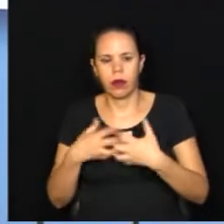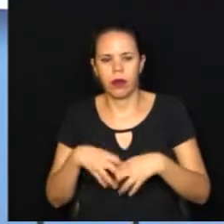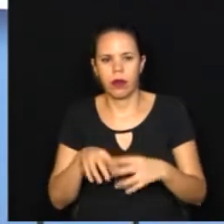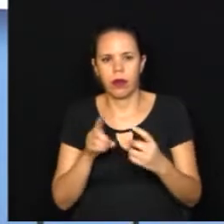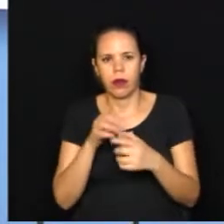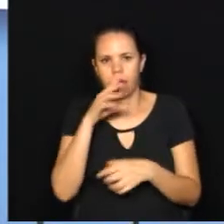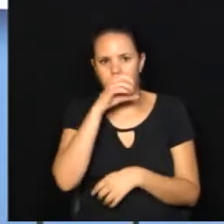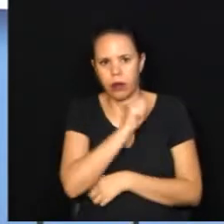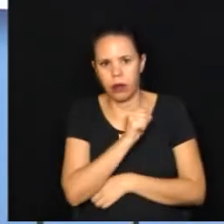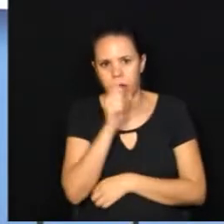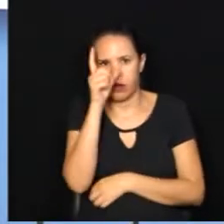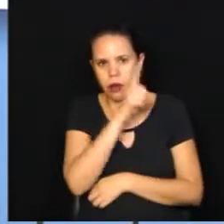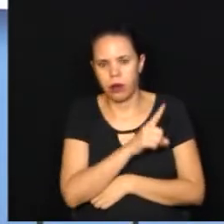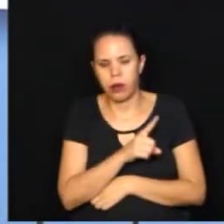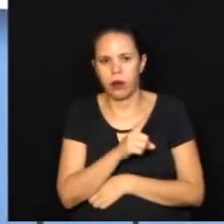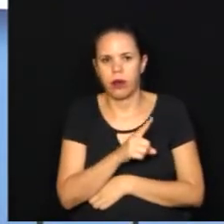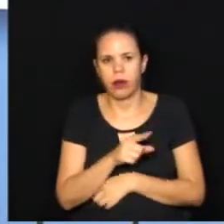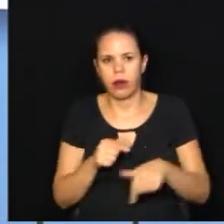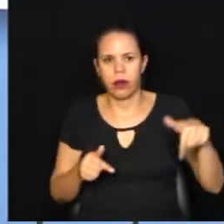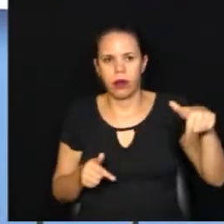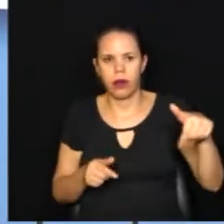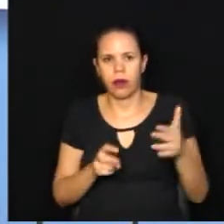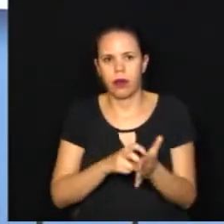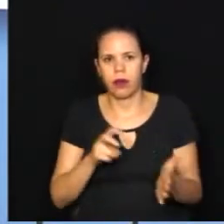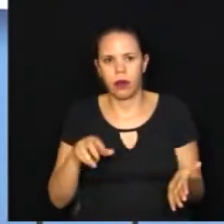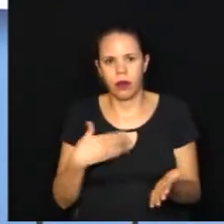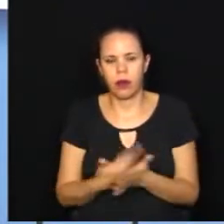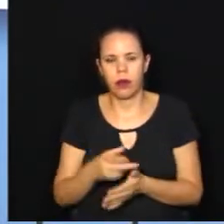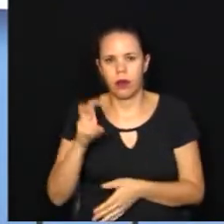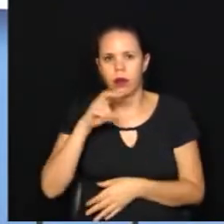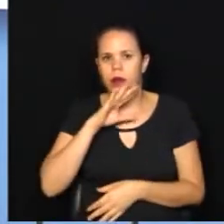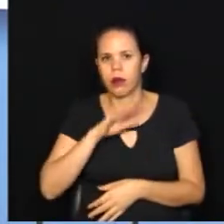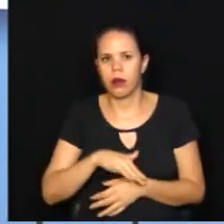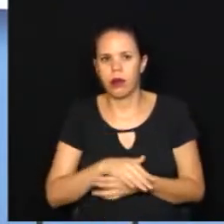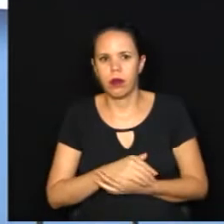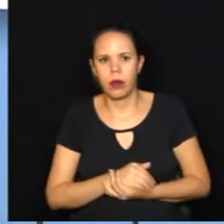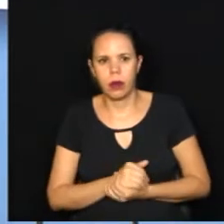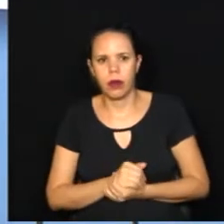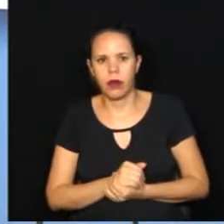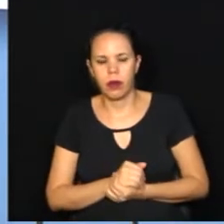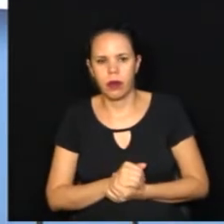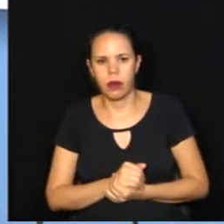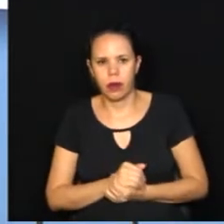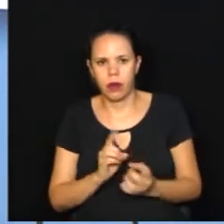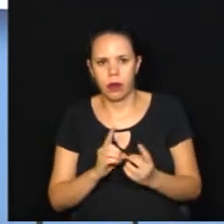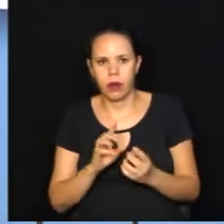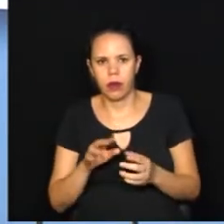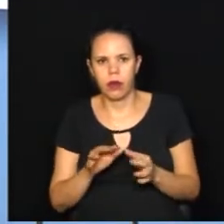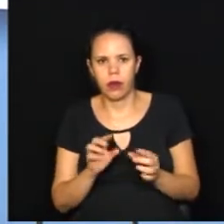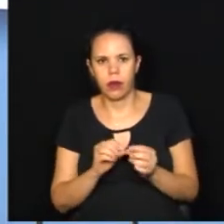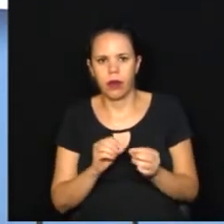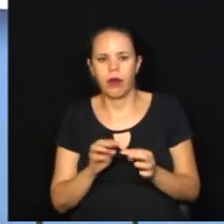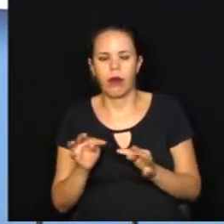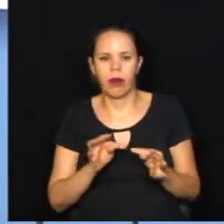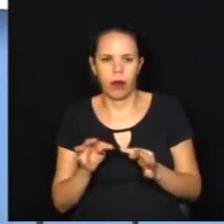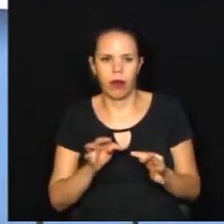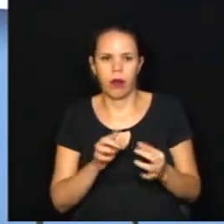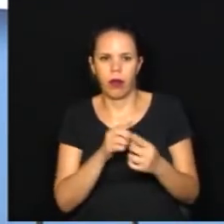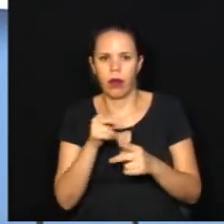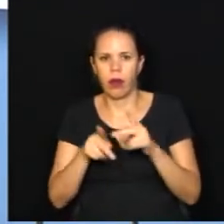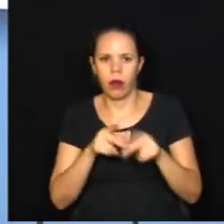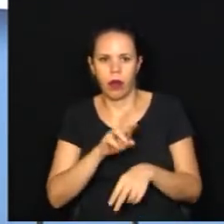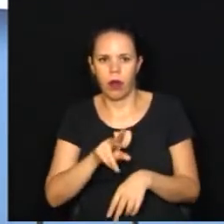bem pertinho do Mário Gatti, fica ali perto da Faria Lima, na Avenida João Batista Murato do Canto, ali perto de onde é o Roger Ferreira.